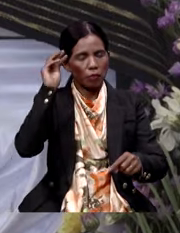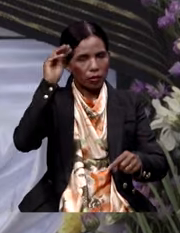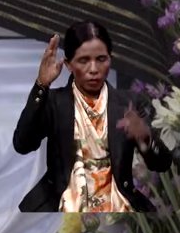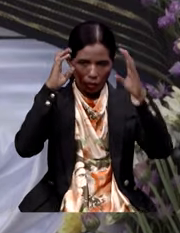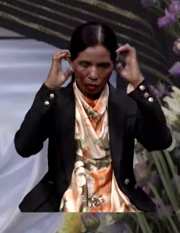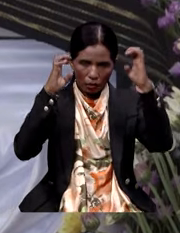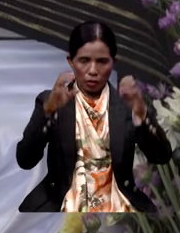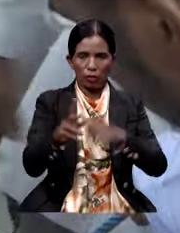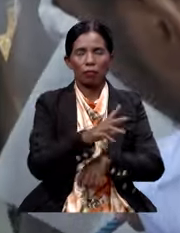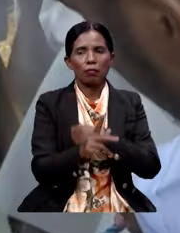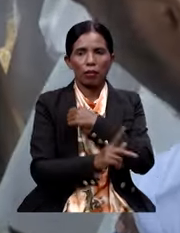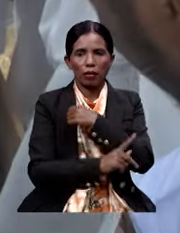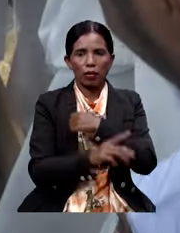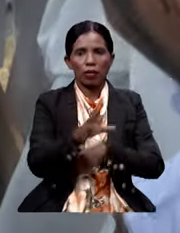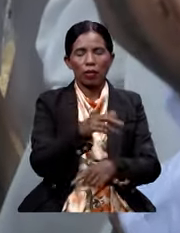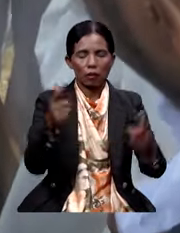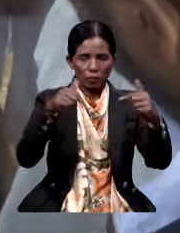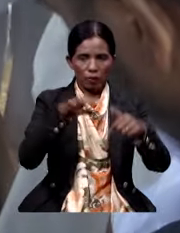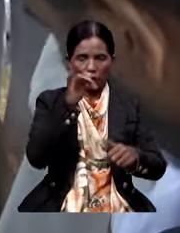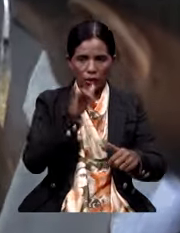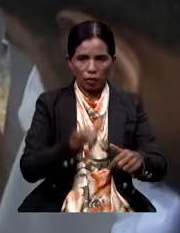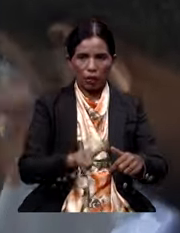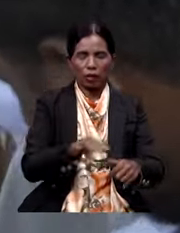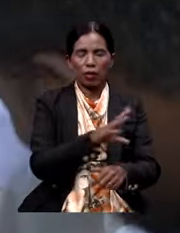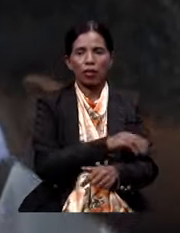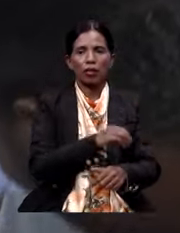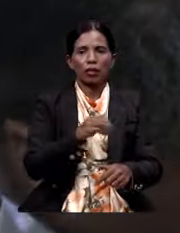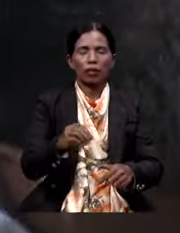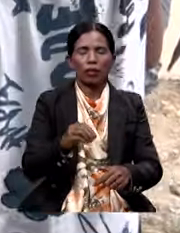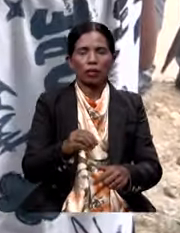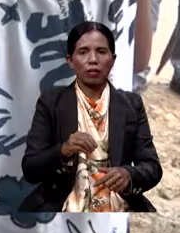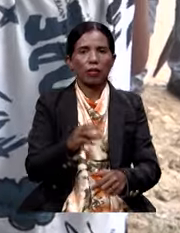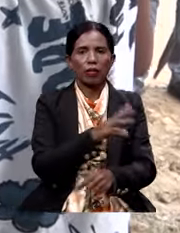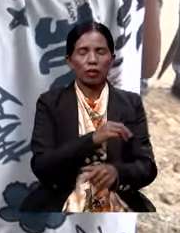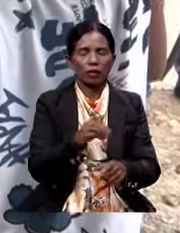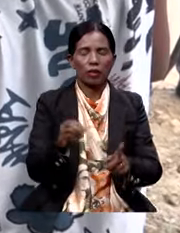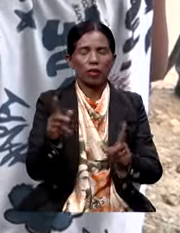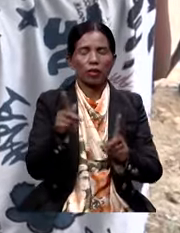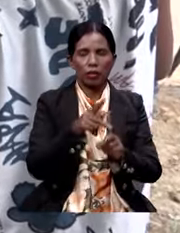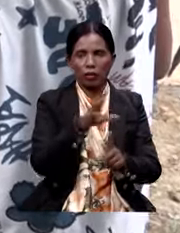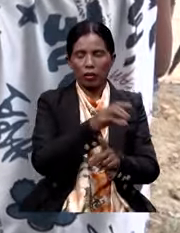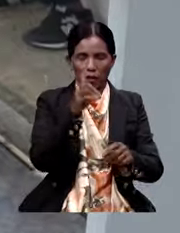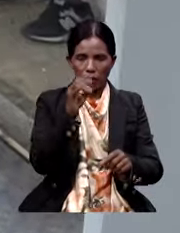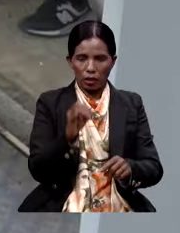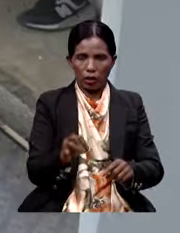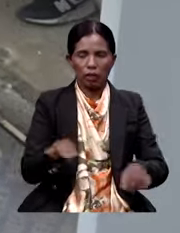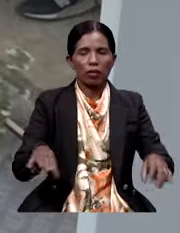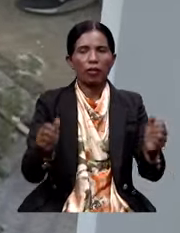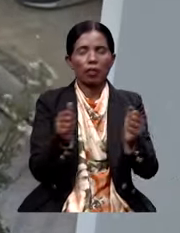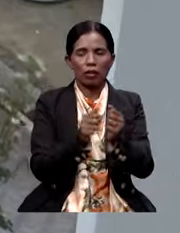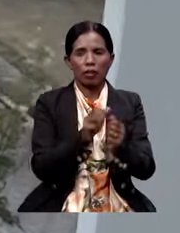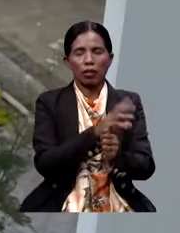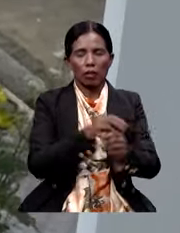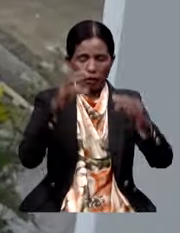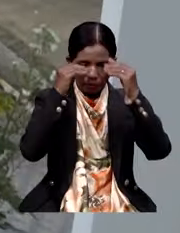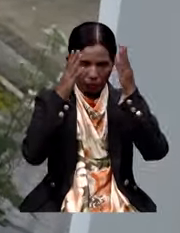Educação Portuguesa Nian, Rode Maihela e a Seminário Maior São Pedro no São Paulo Fatumeta Dili, atu haknar an hanesan